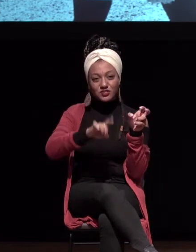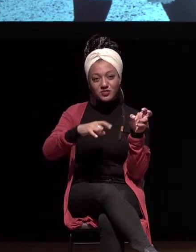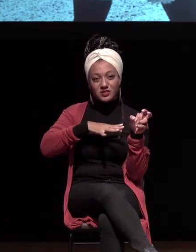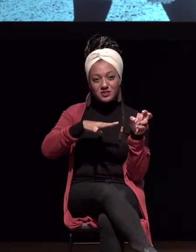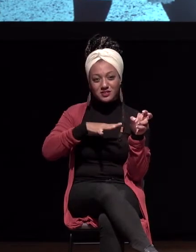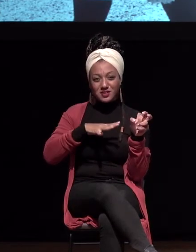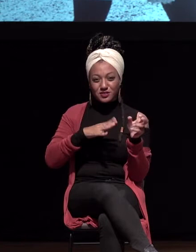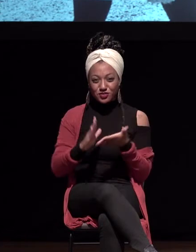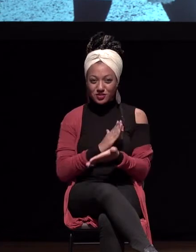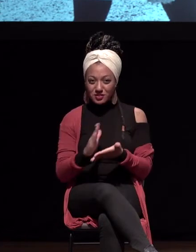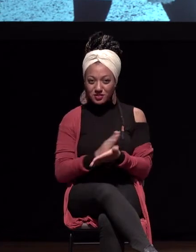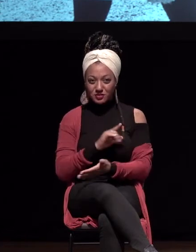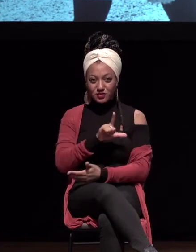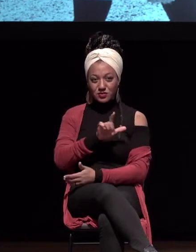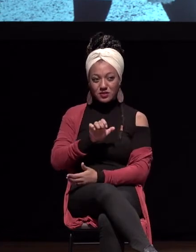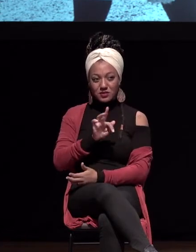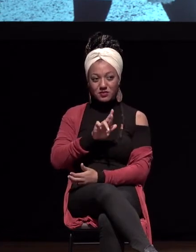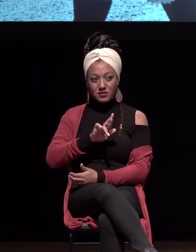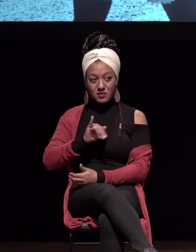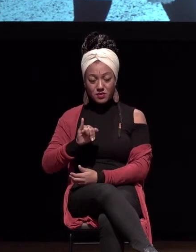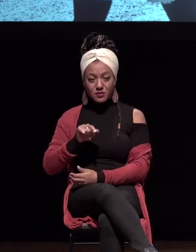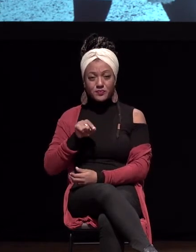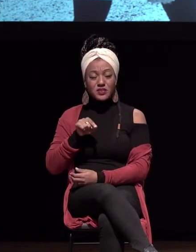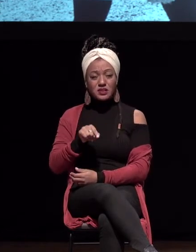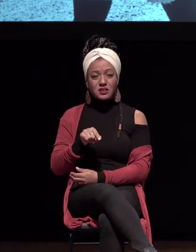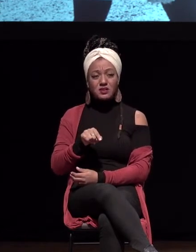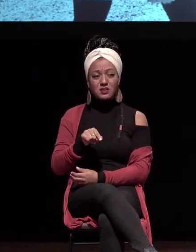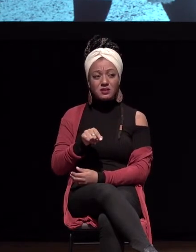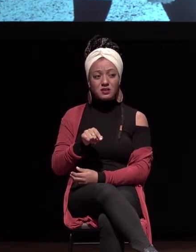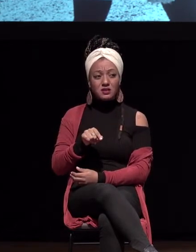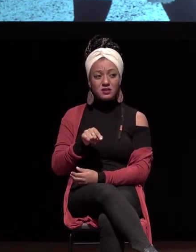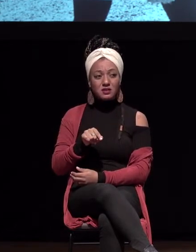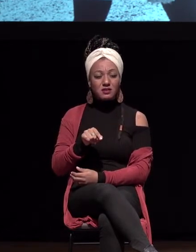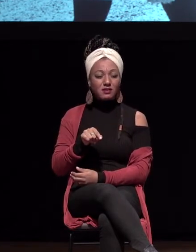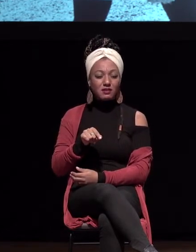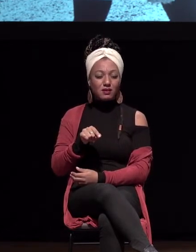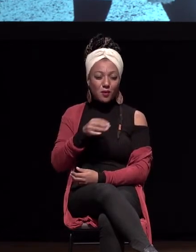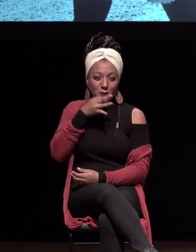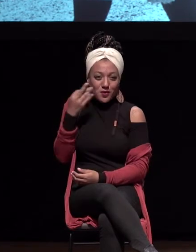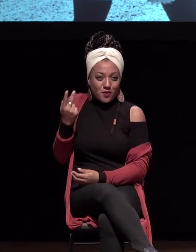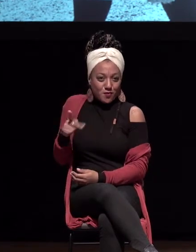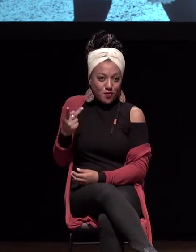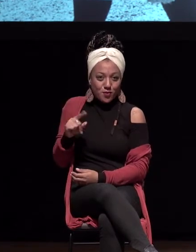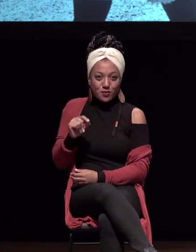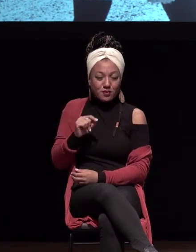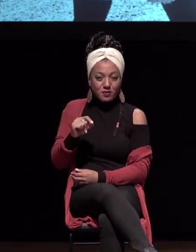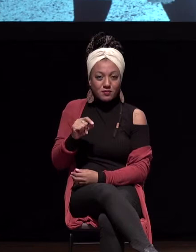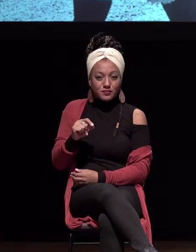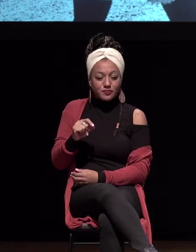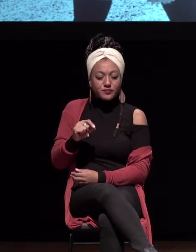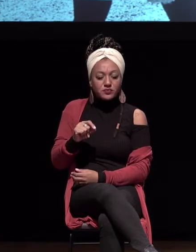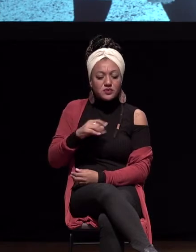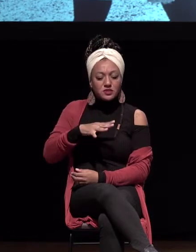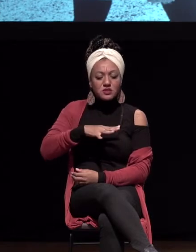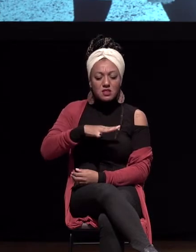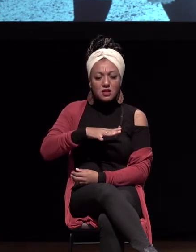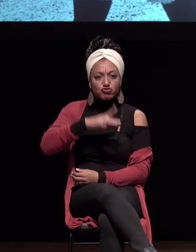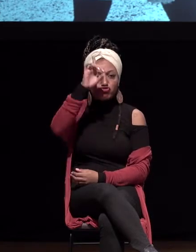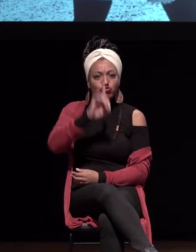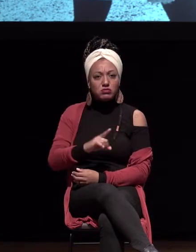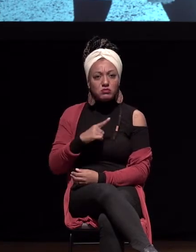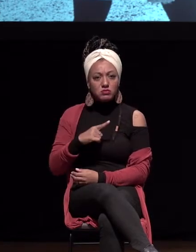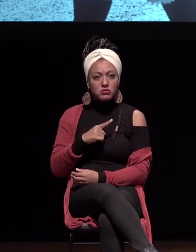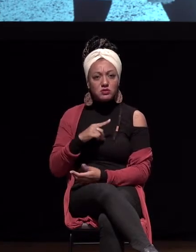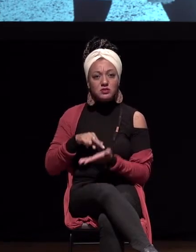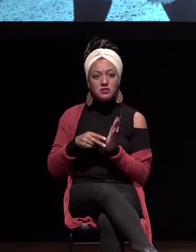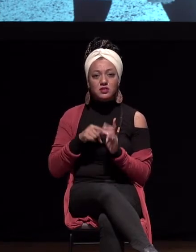Lefebvre. E ele usava também uma reflexão de que a cidade, o direito à cidade, é muito mais